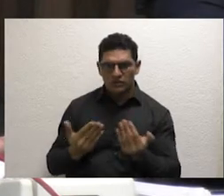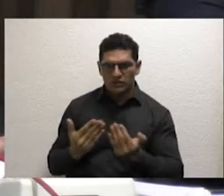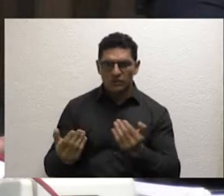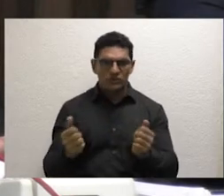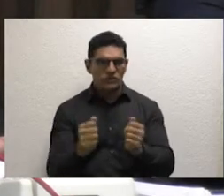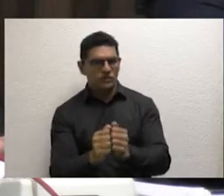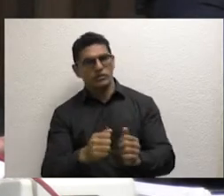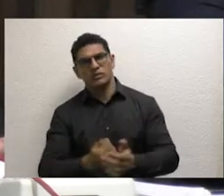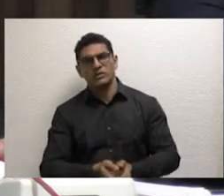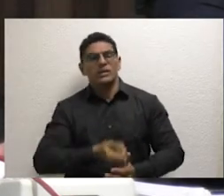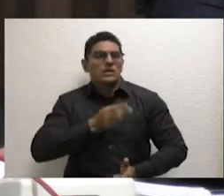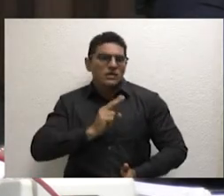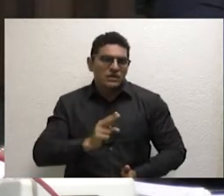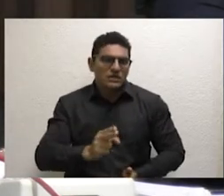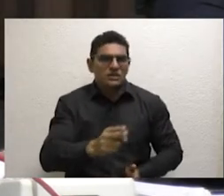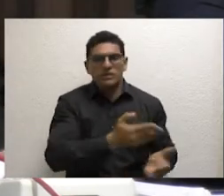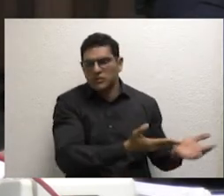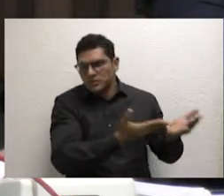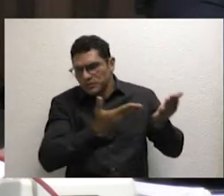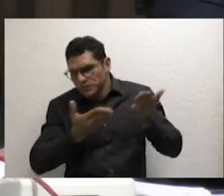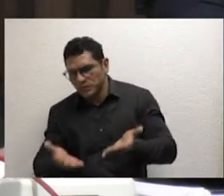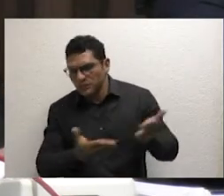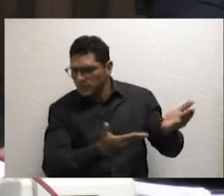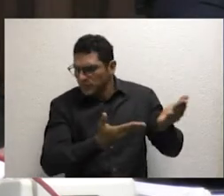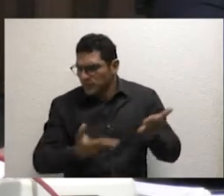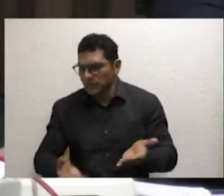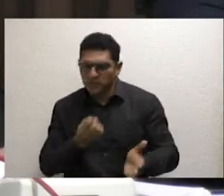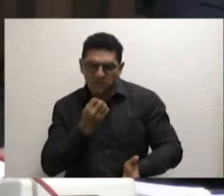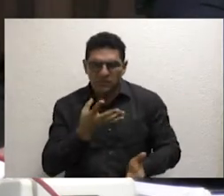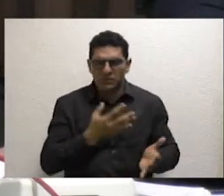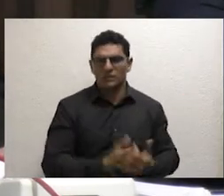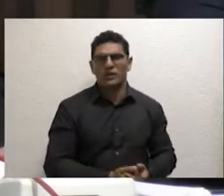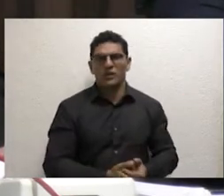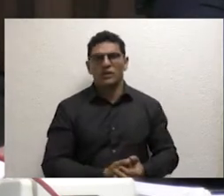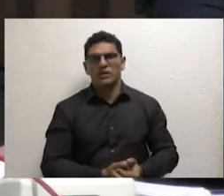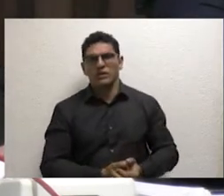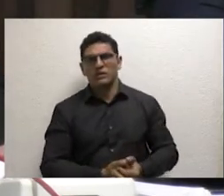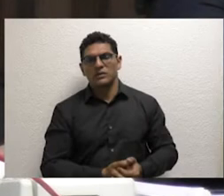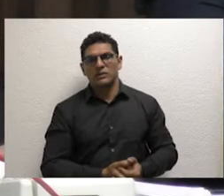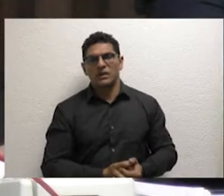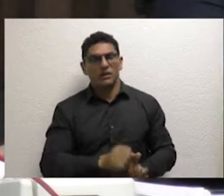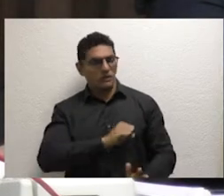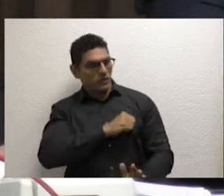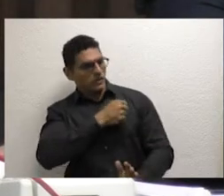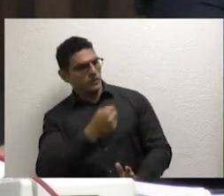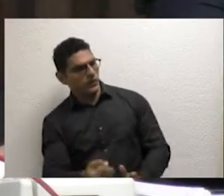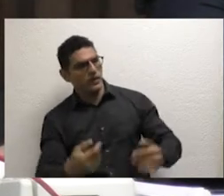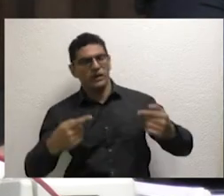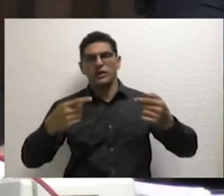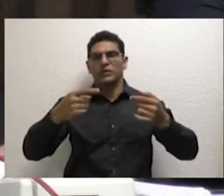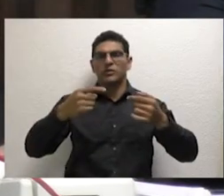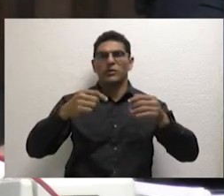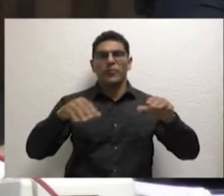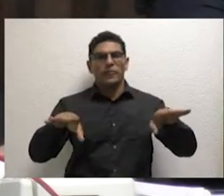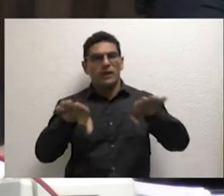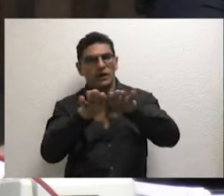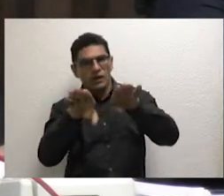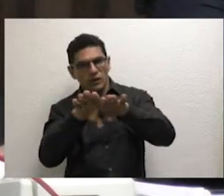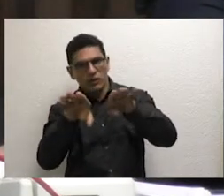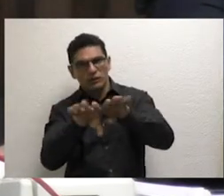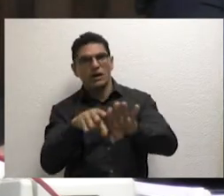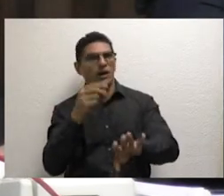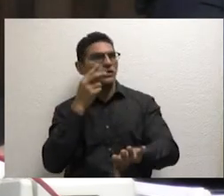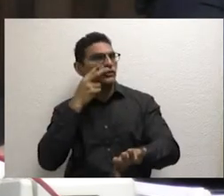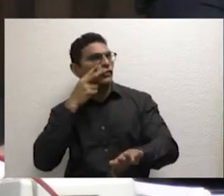sempre foi bem muito bem tratado foi bem tratado dentro do respeito da igualdade vendo um cidadão que se